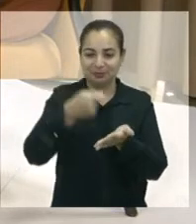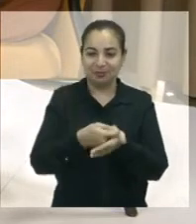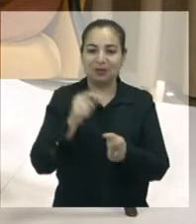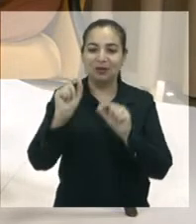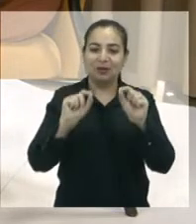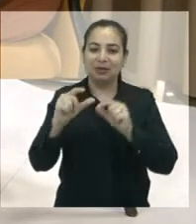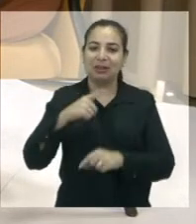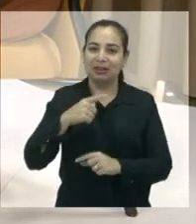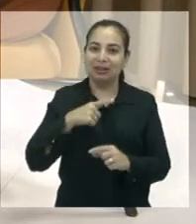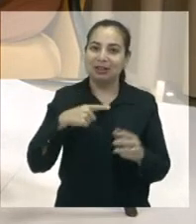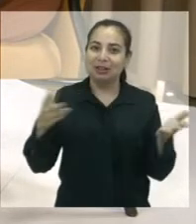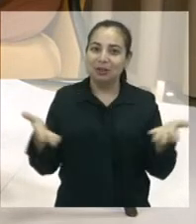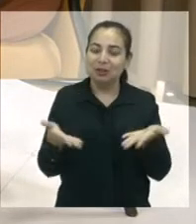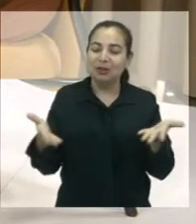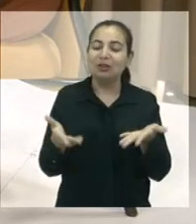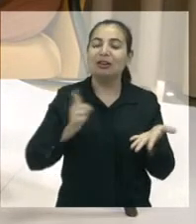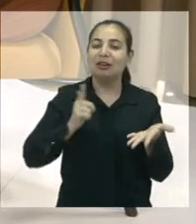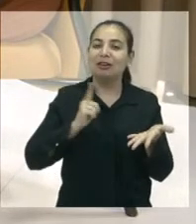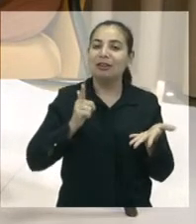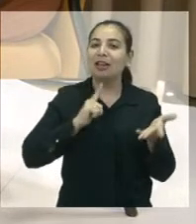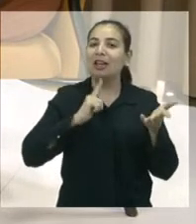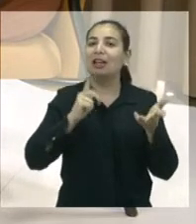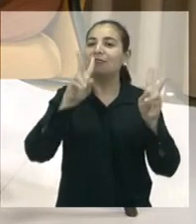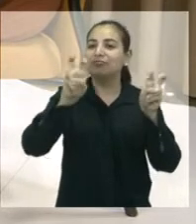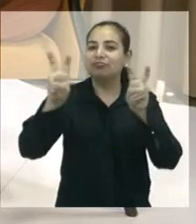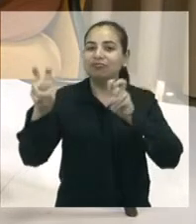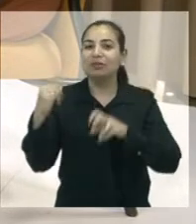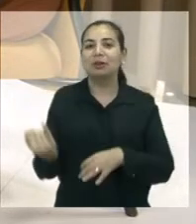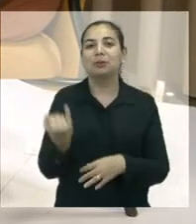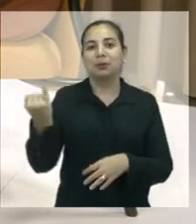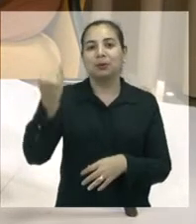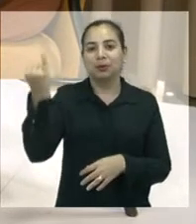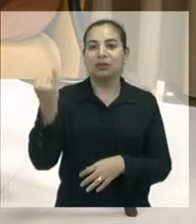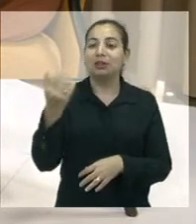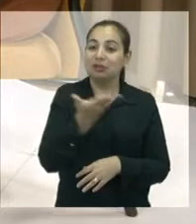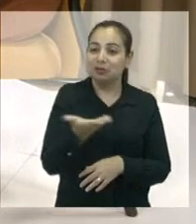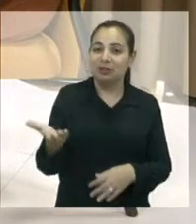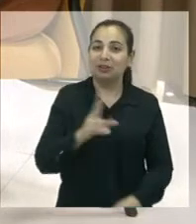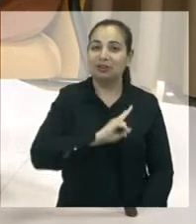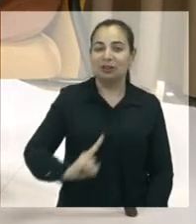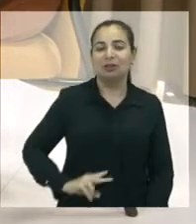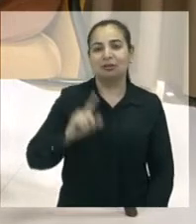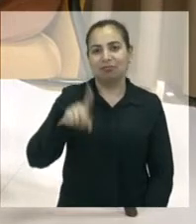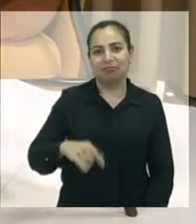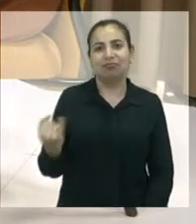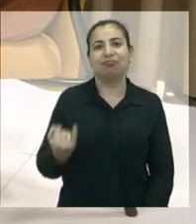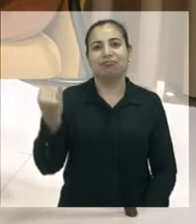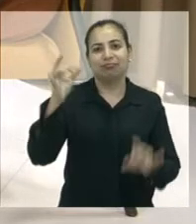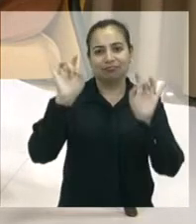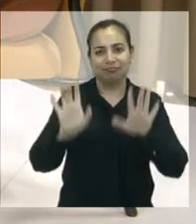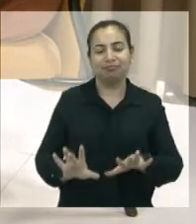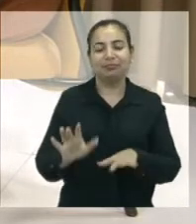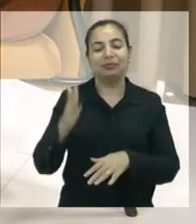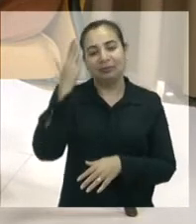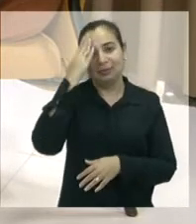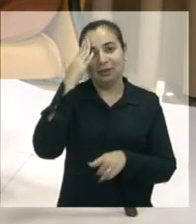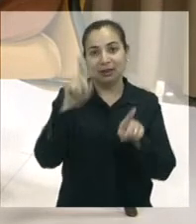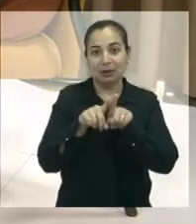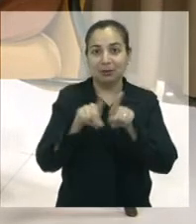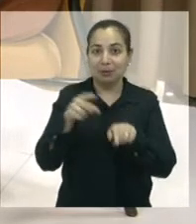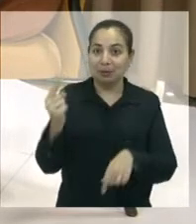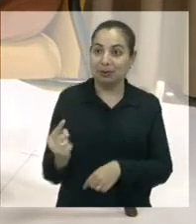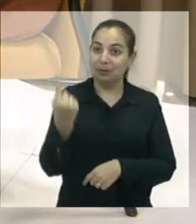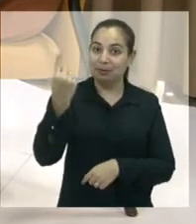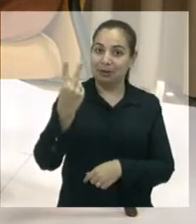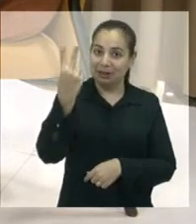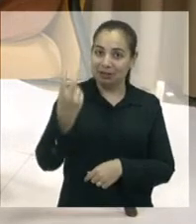espaço é exatamente para que a gente possa tratar de assuntos importantes e vocês, vereadores, são essenciais dentro disso. E a doutora Elizabeth, que pela primeira vez a gente